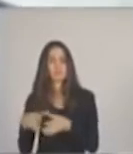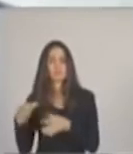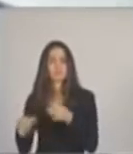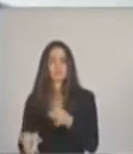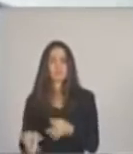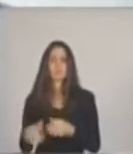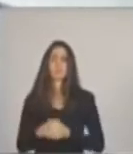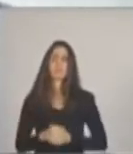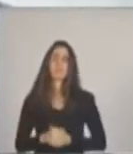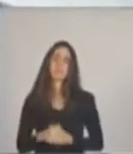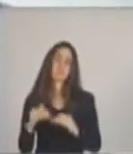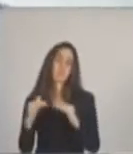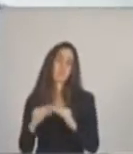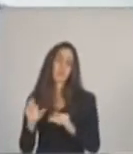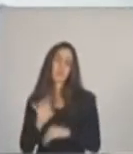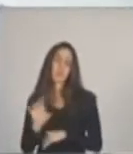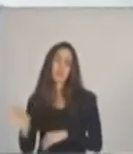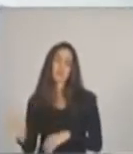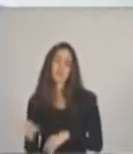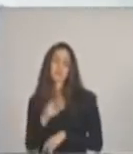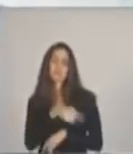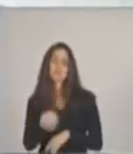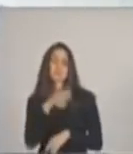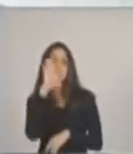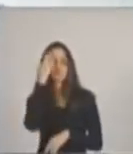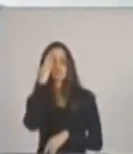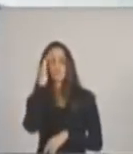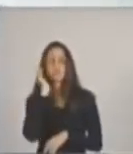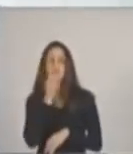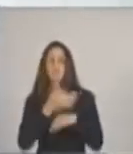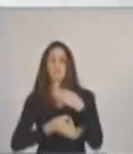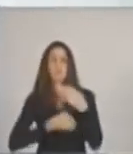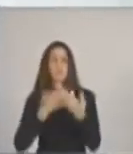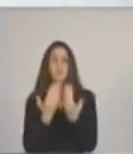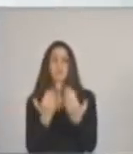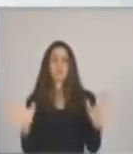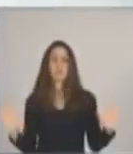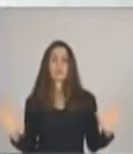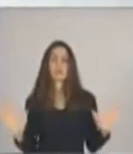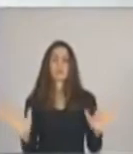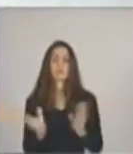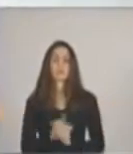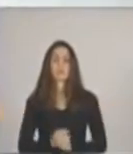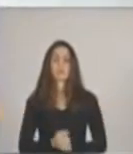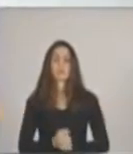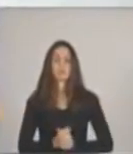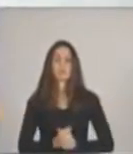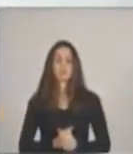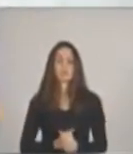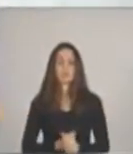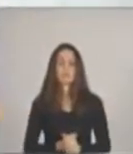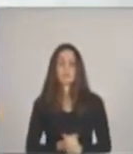Votam de acordo com o entendimento dos senhores. Né? Está aberto. Essa é a fala, meu presidente.